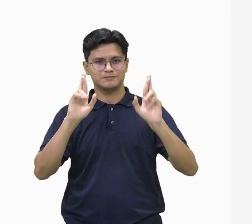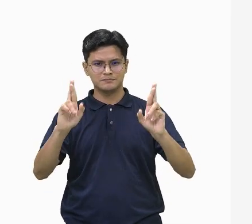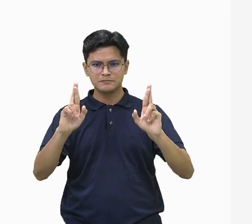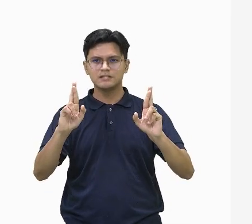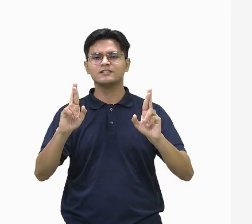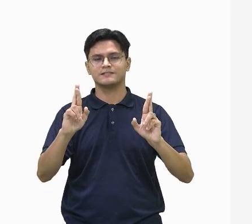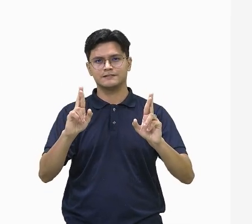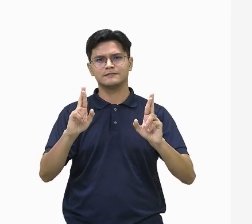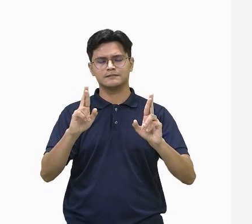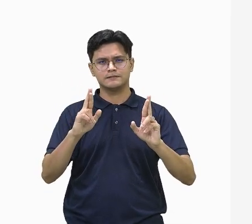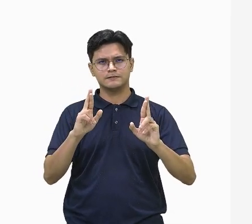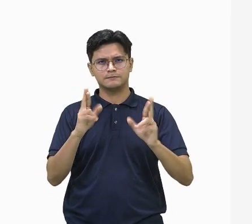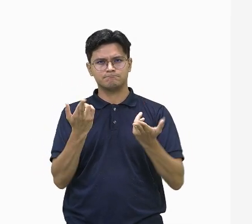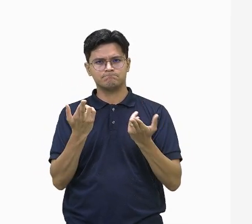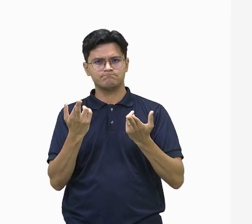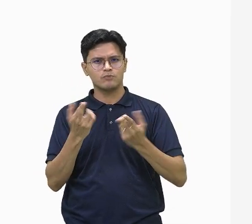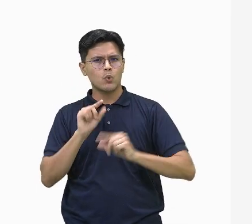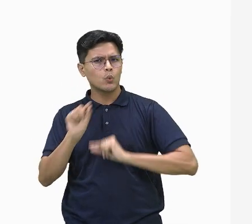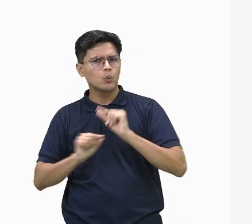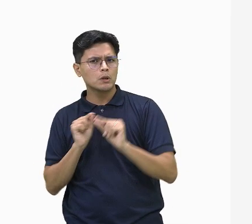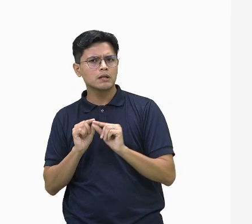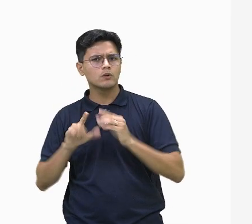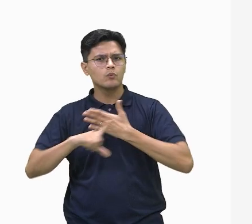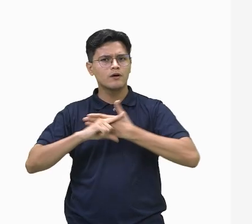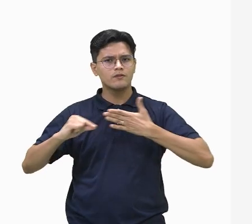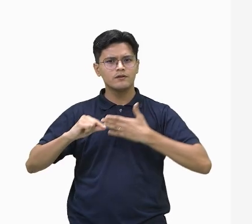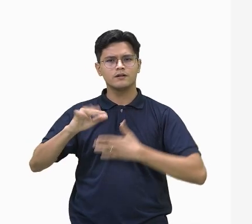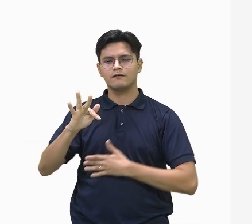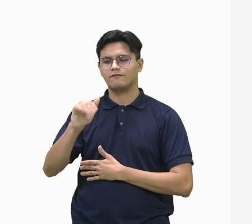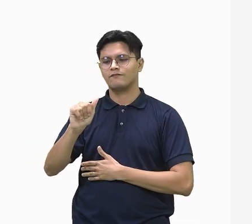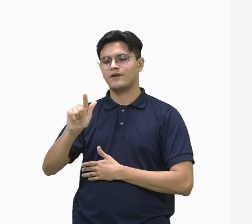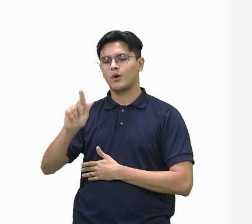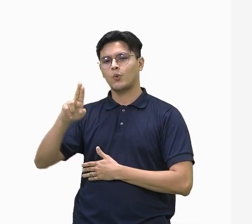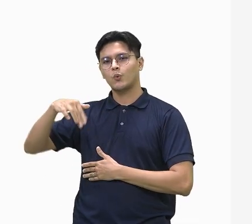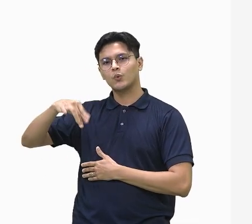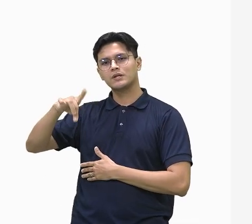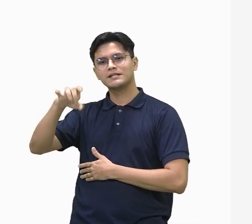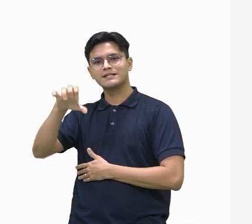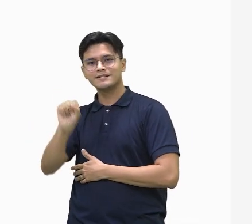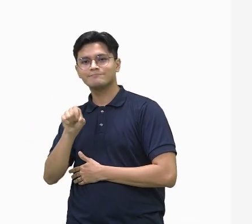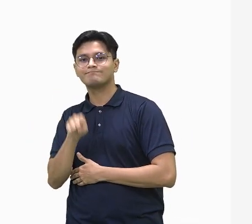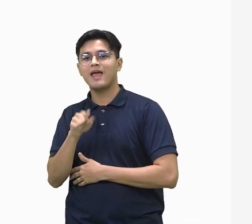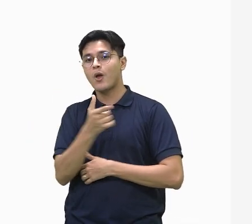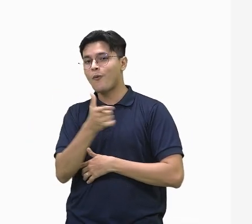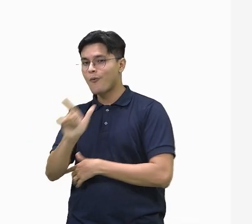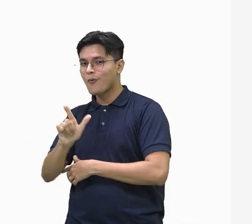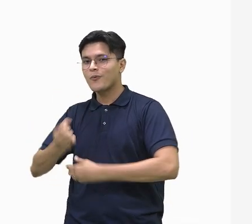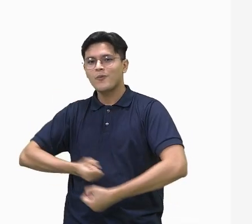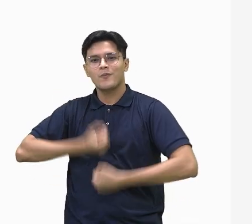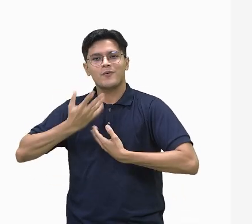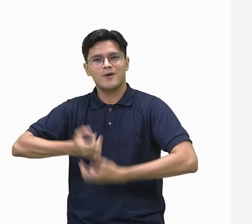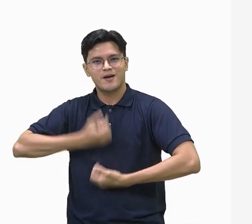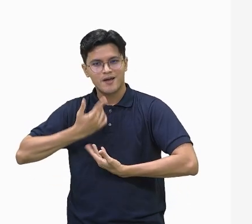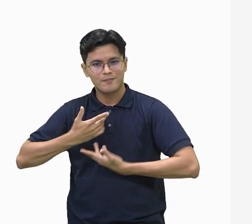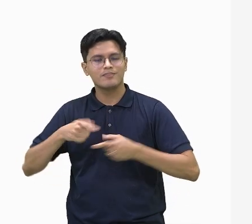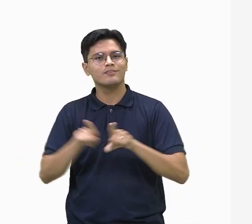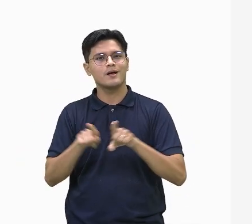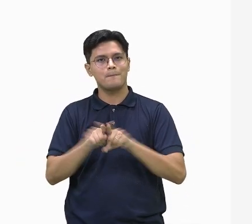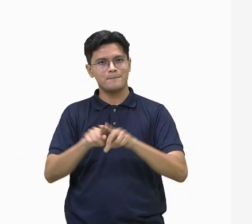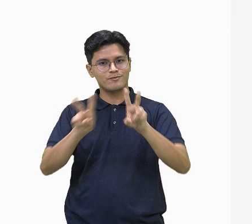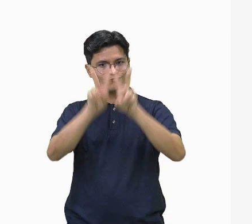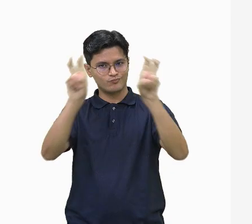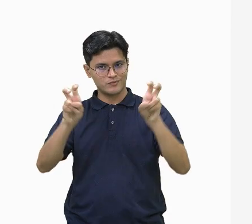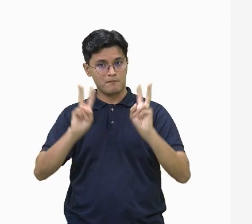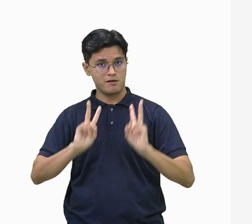Muito bem, olha só, né, Fagundes Varela, tá? Outro poema também com a mesma temática da